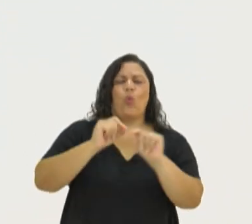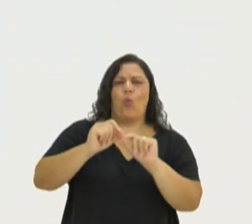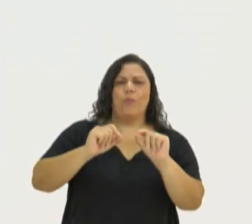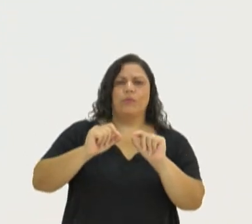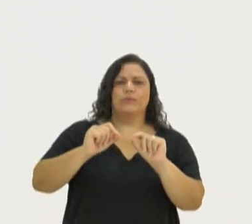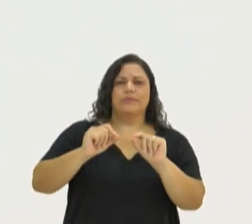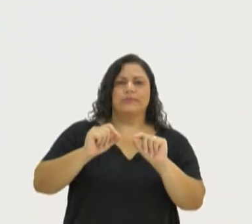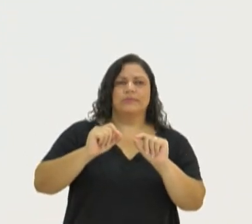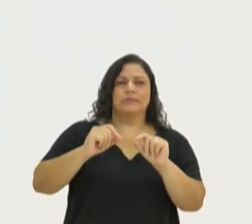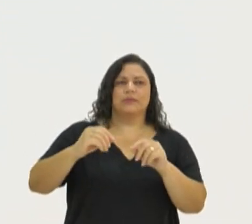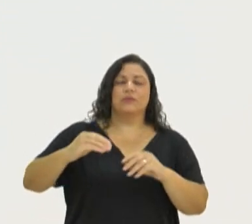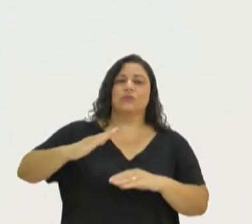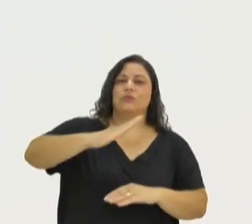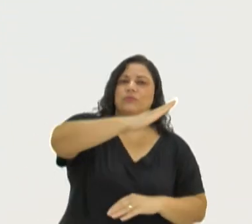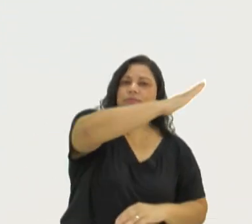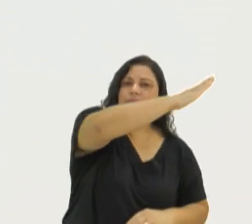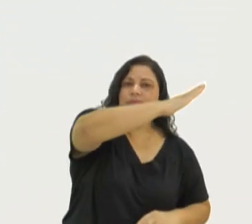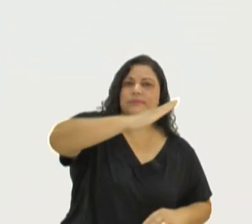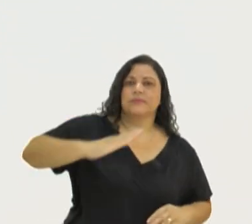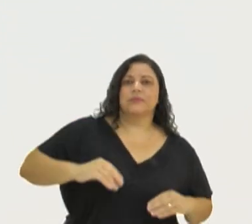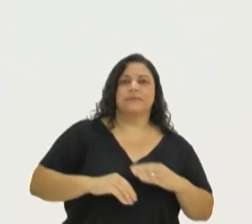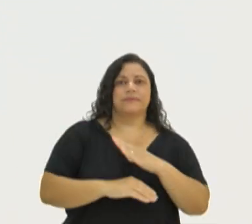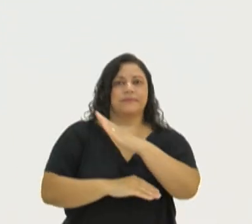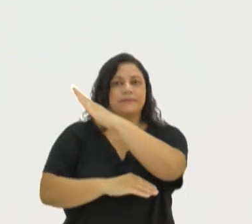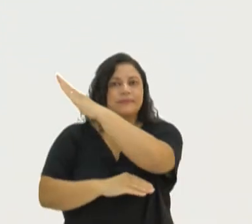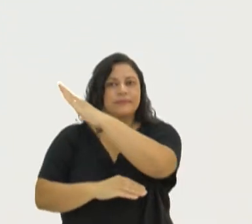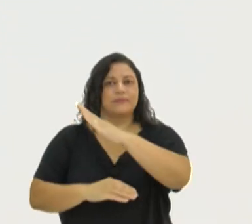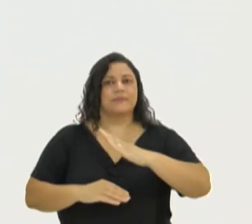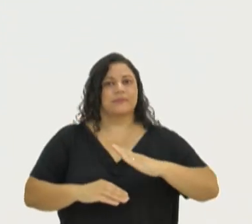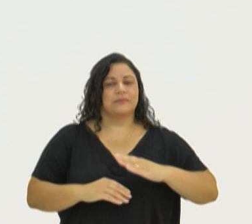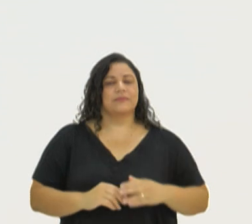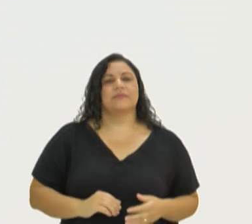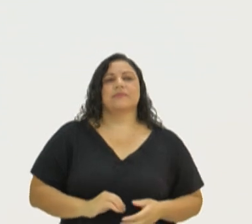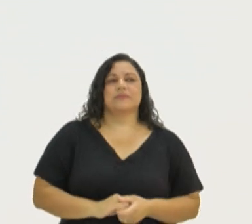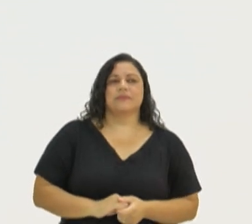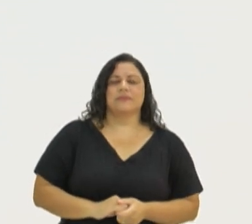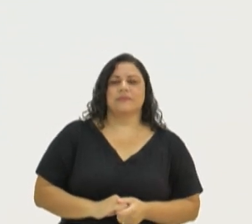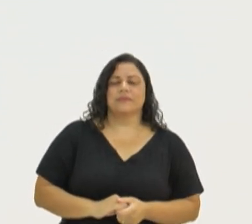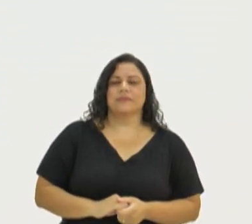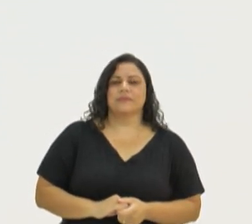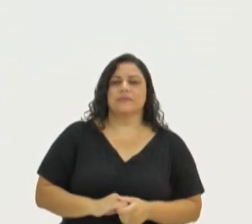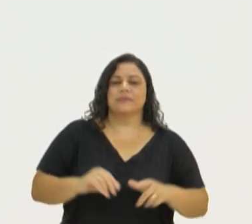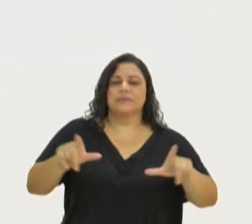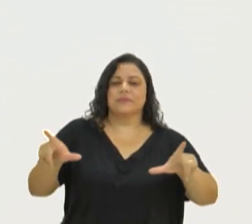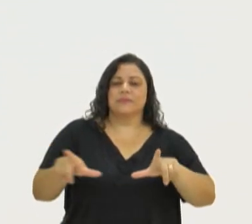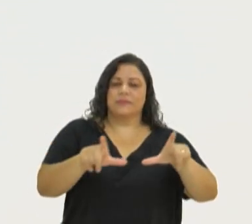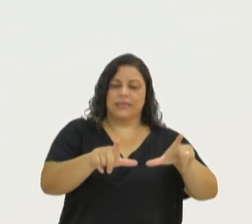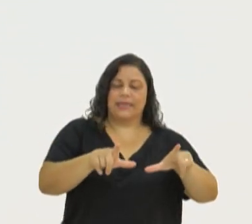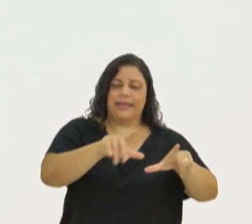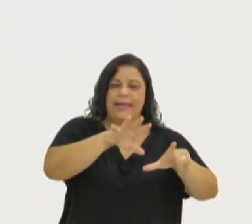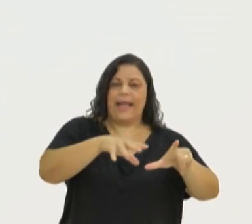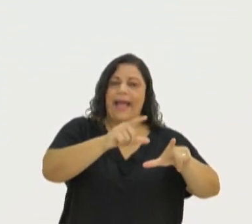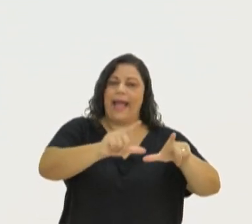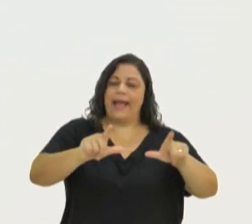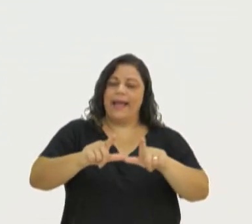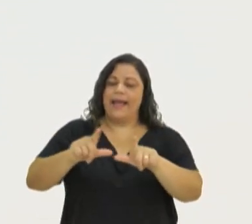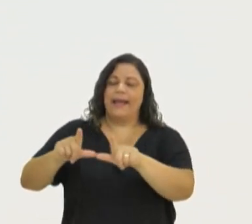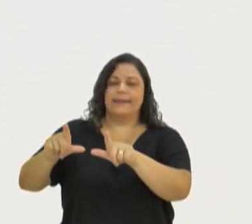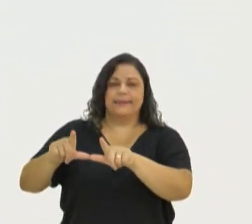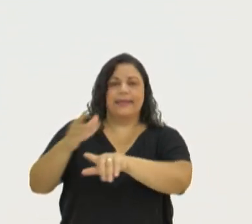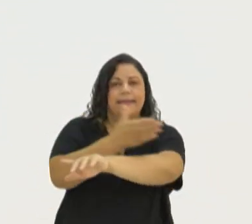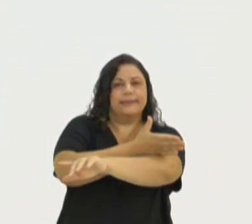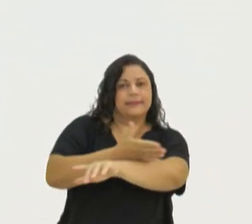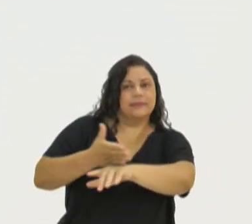Somente nas diagonais. Esse aqui é um bispo que está numa casa branca. Então ele somente pode ir nas